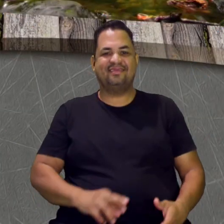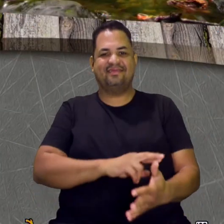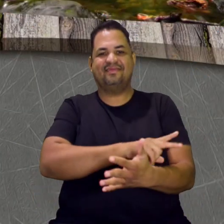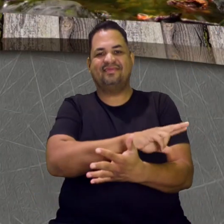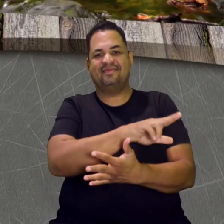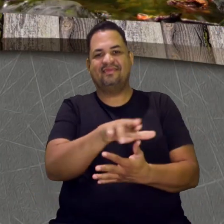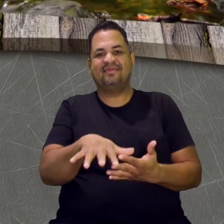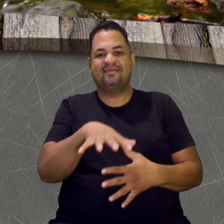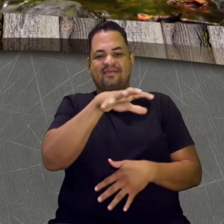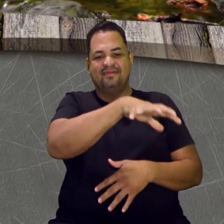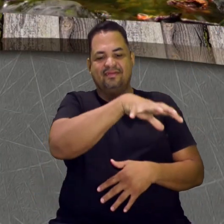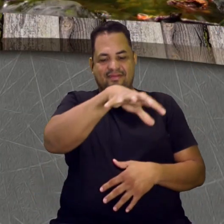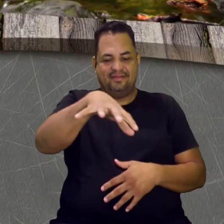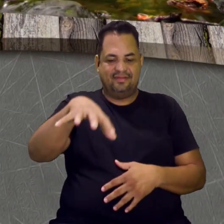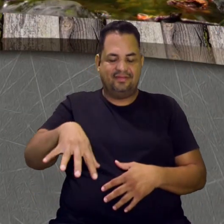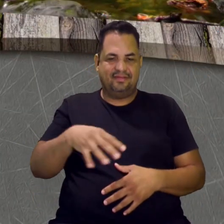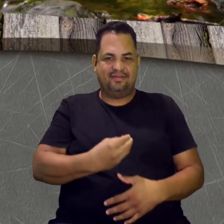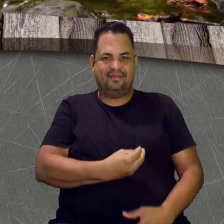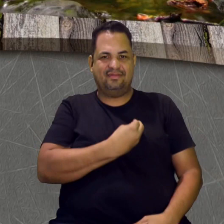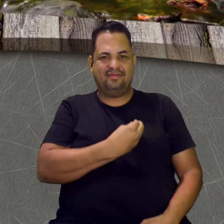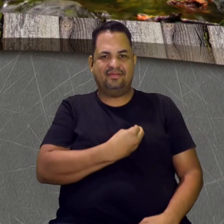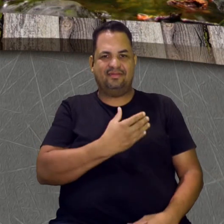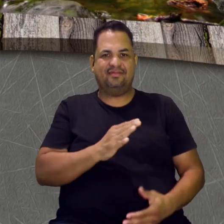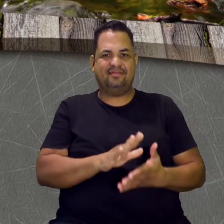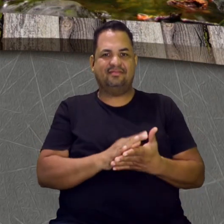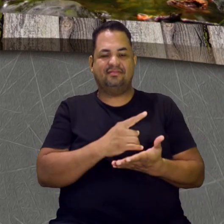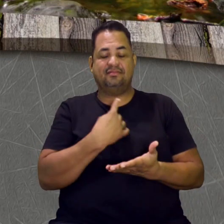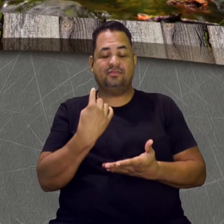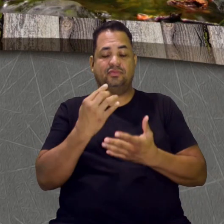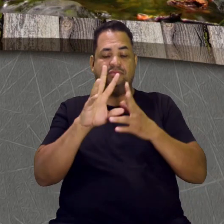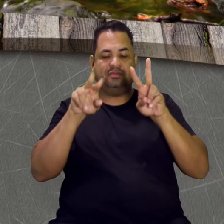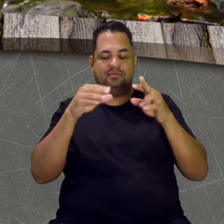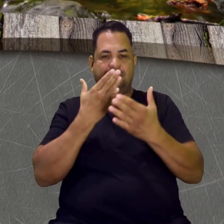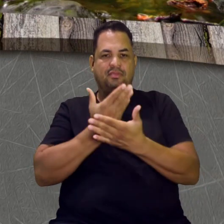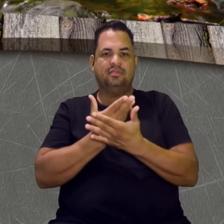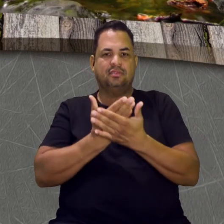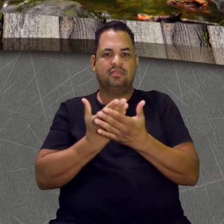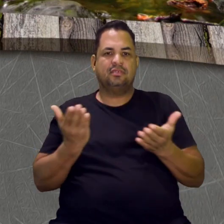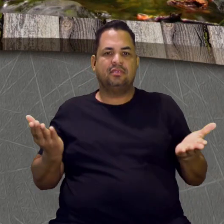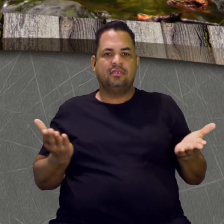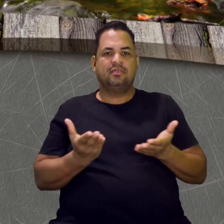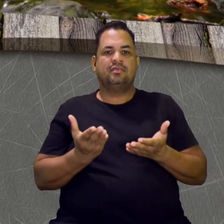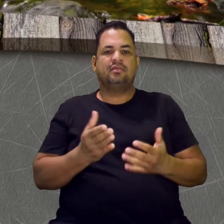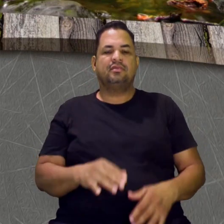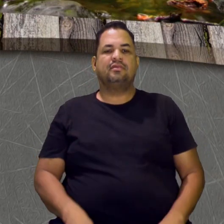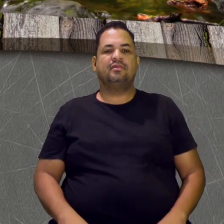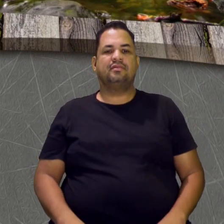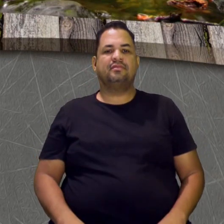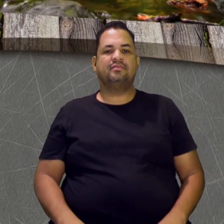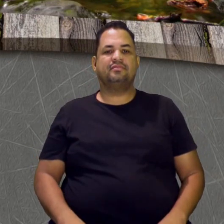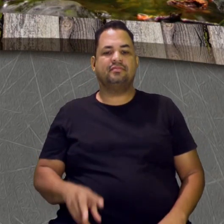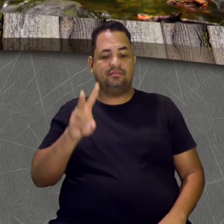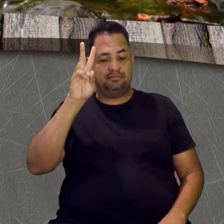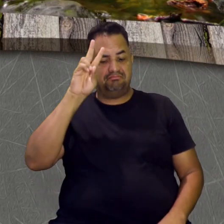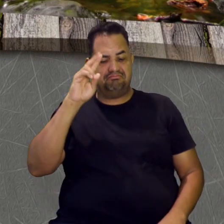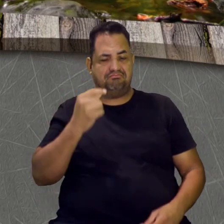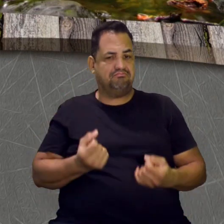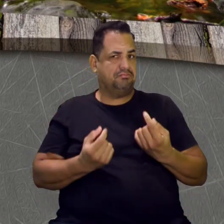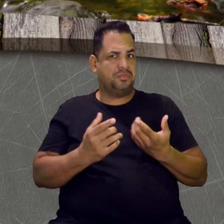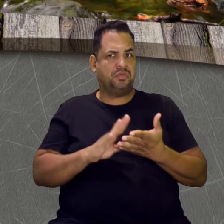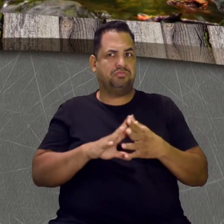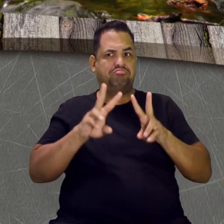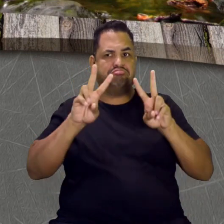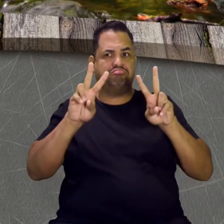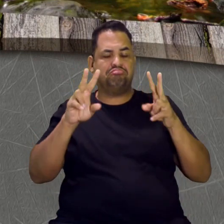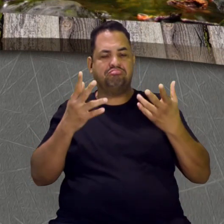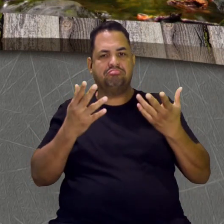Diversidade de ocupação dos seres vivos. Esse foi o nosso assunto da aula, né? Agora a gente vai rever alguns pontos